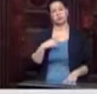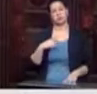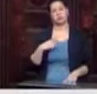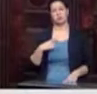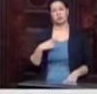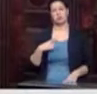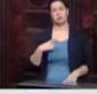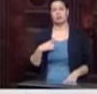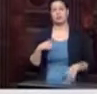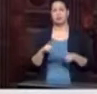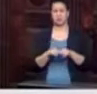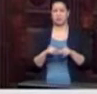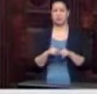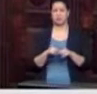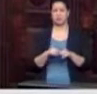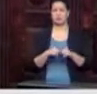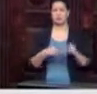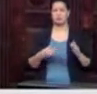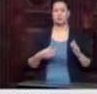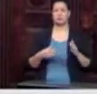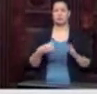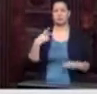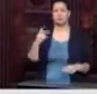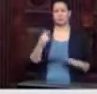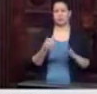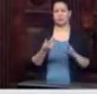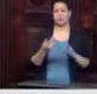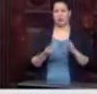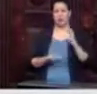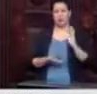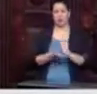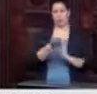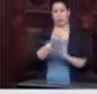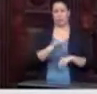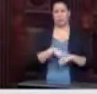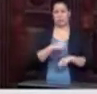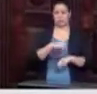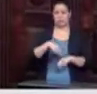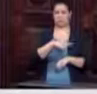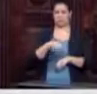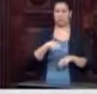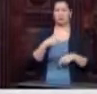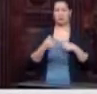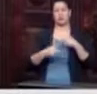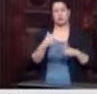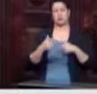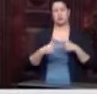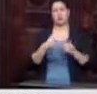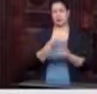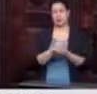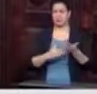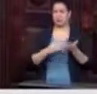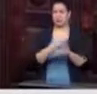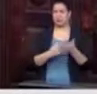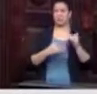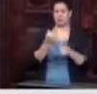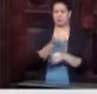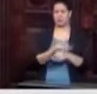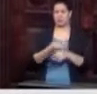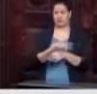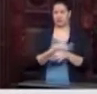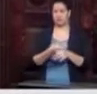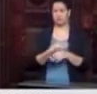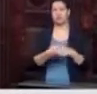profissionais sejam impactadas com o aumento da jornada de trabalho, com a repartição das férias, com o negociado